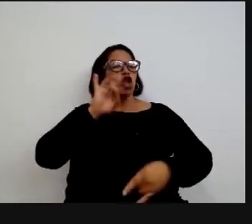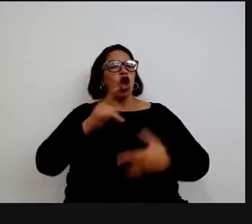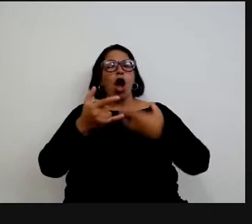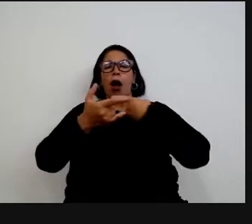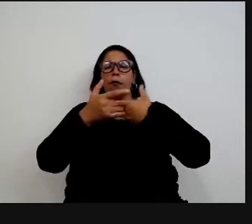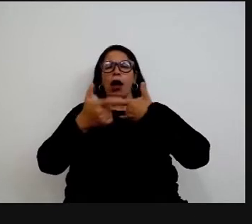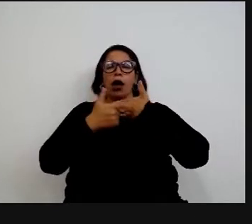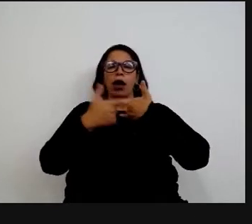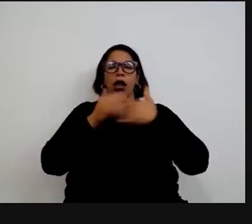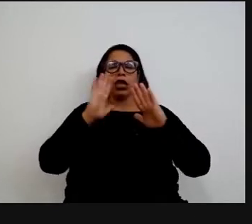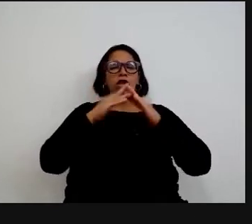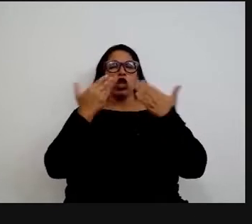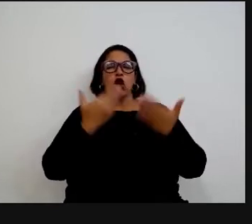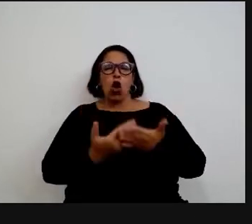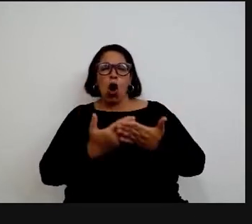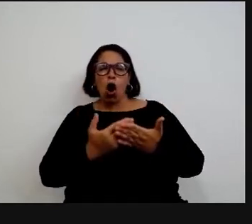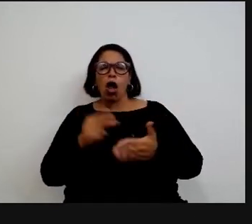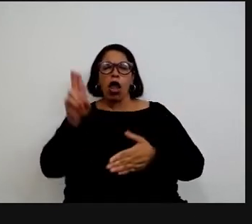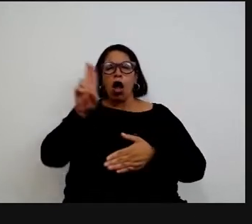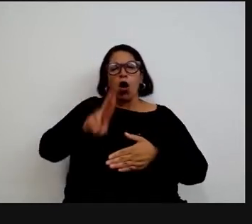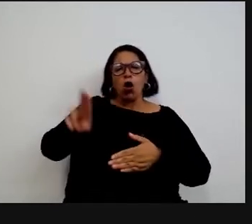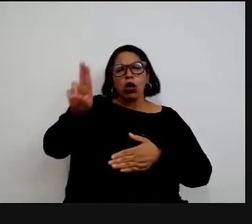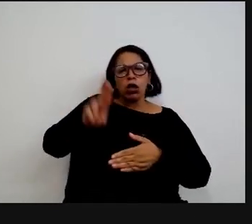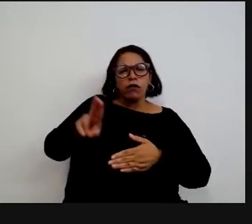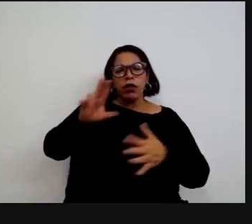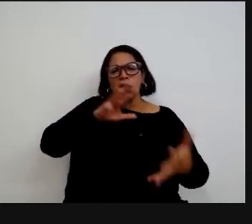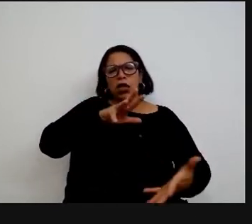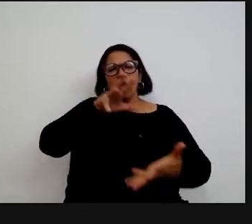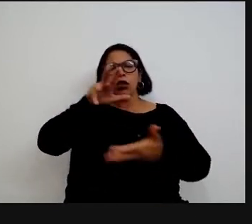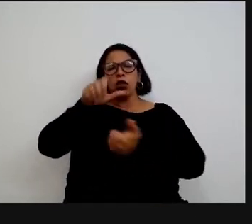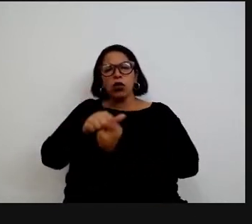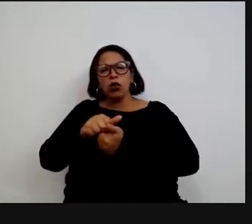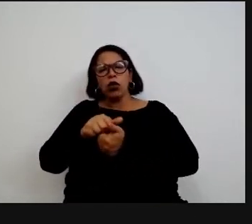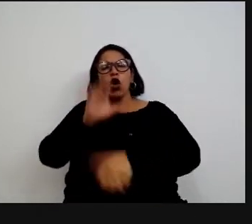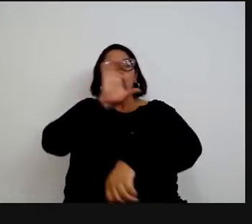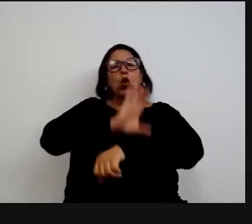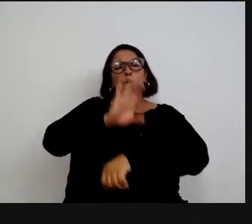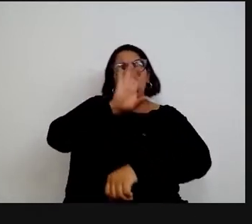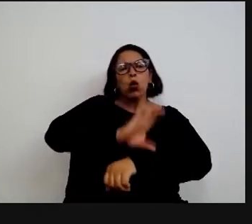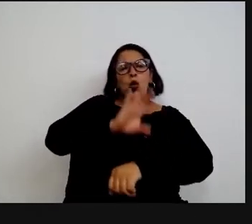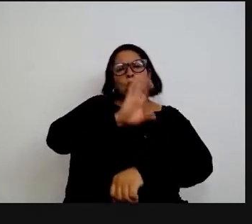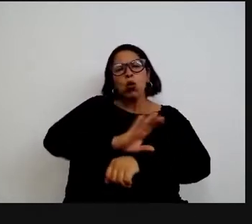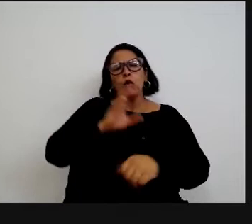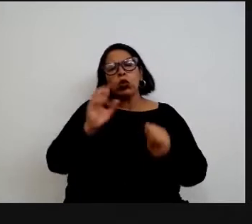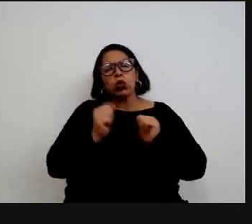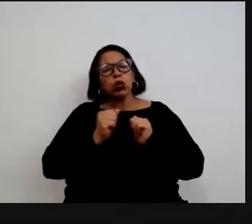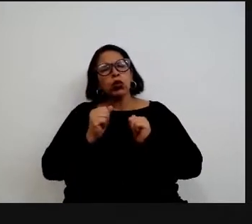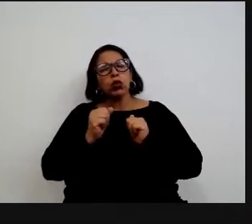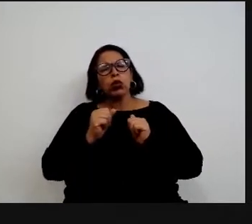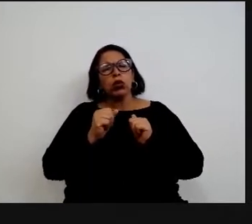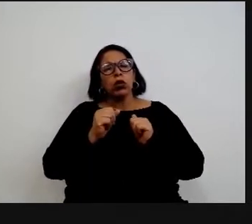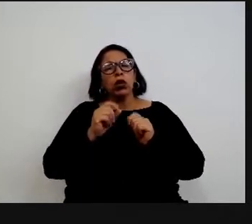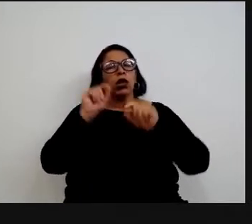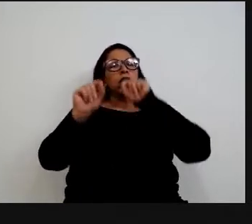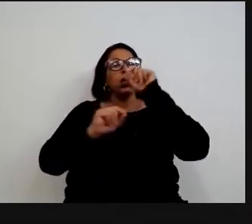aparece notícia de escola, universidades no mundo inteiro, cursos, né? Que algoritmo eu